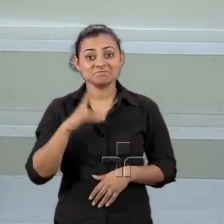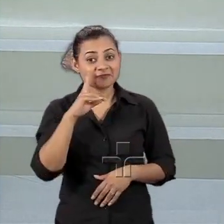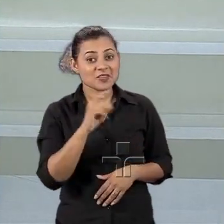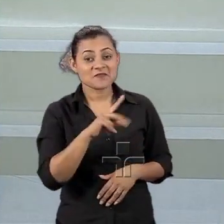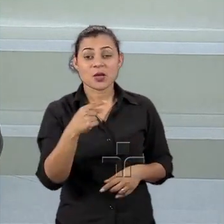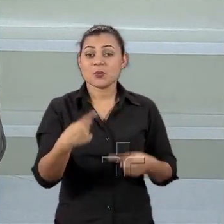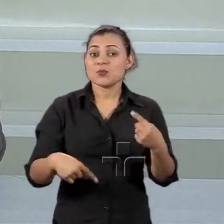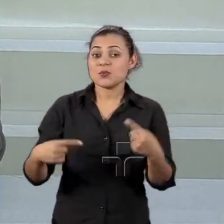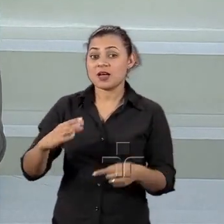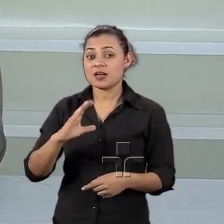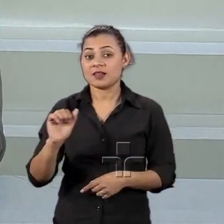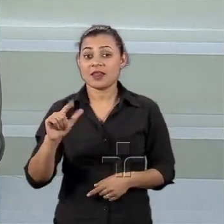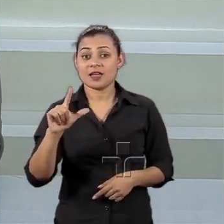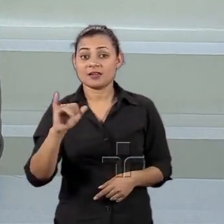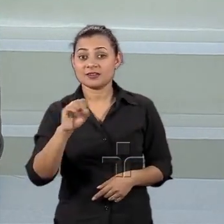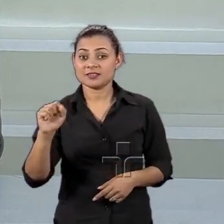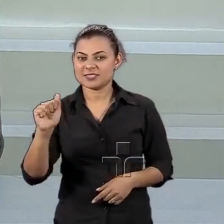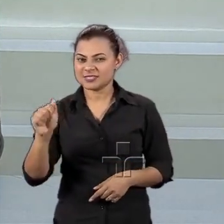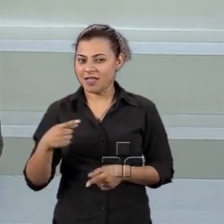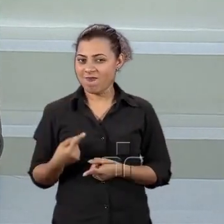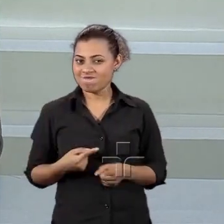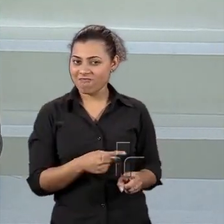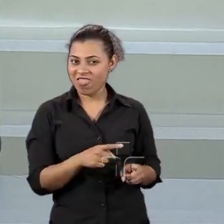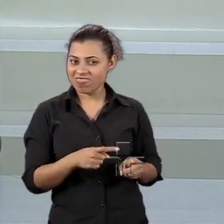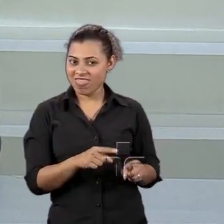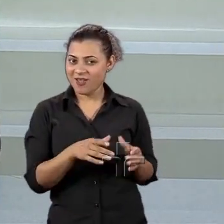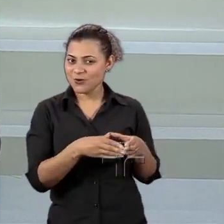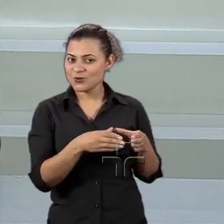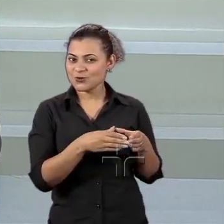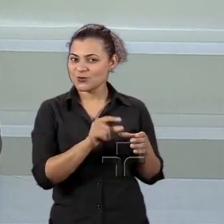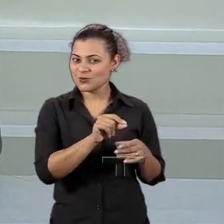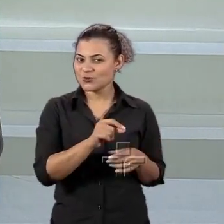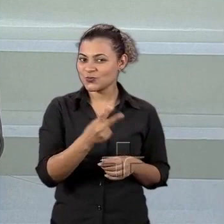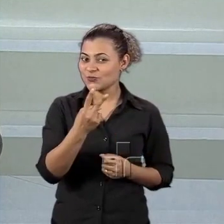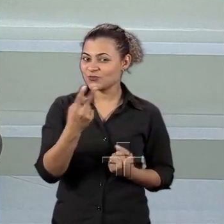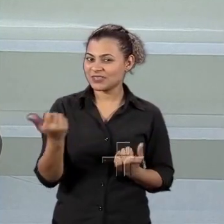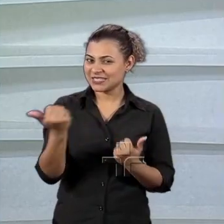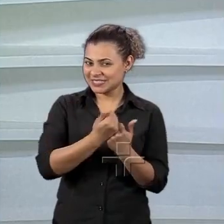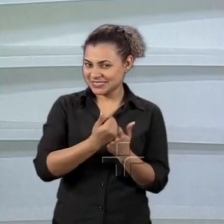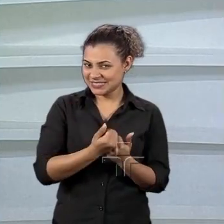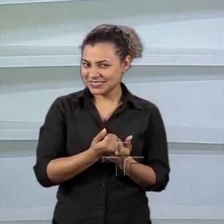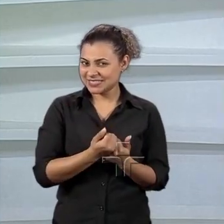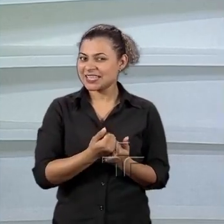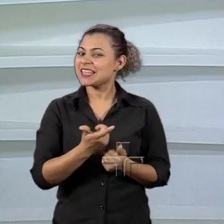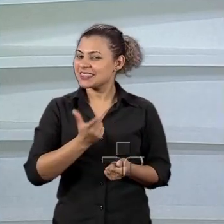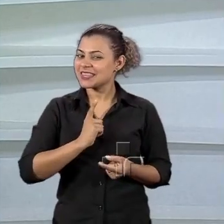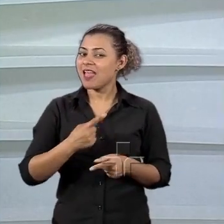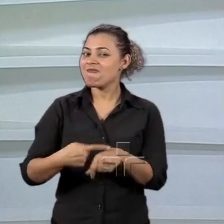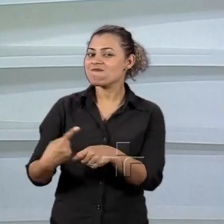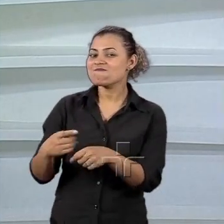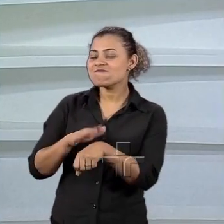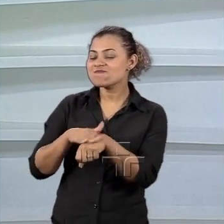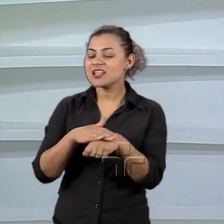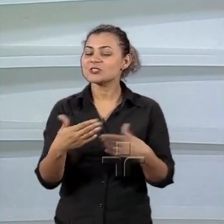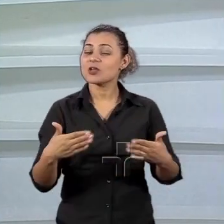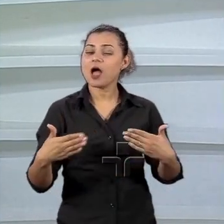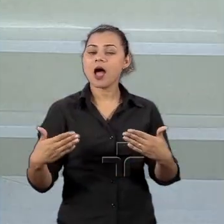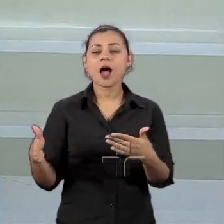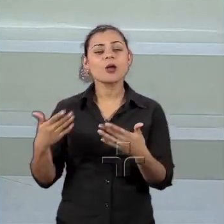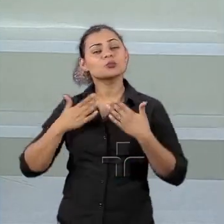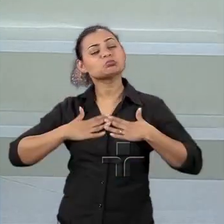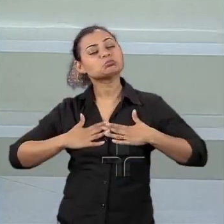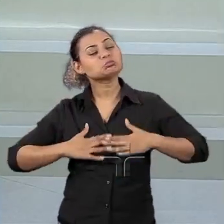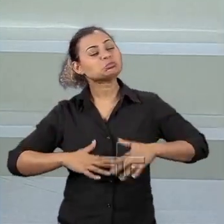embate, quando a Clarissa provoca o grupo dos vices aqui, que tem um diálogo respeitoso,